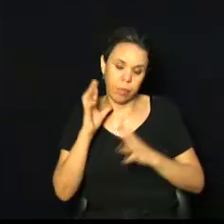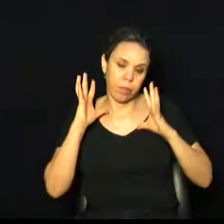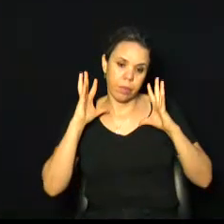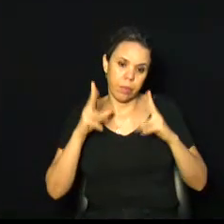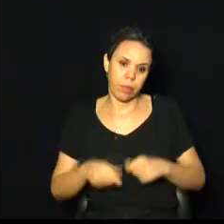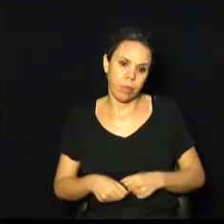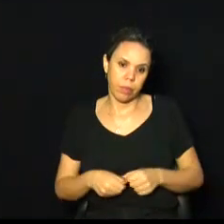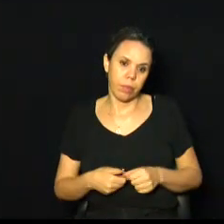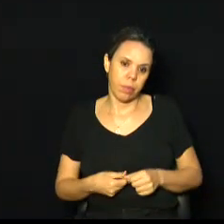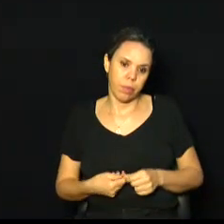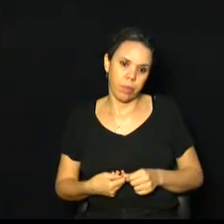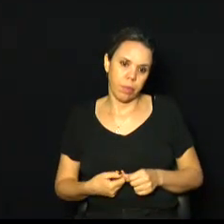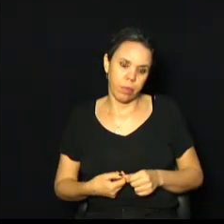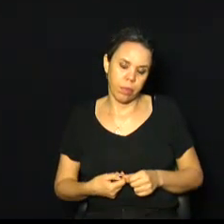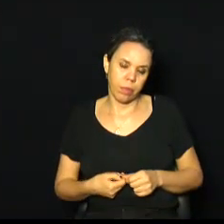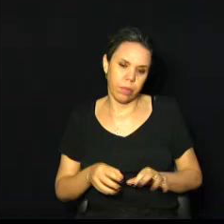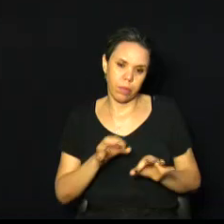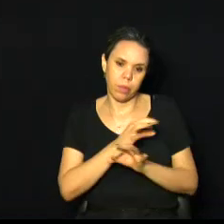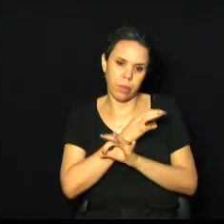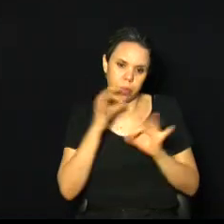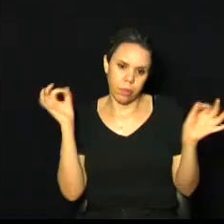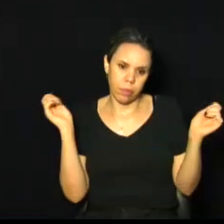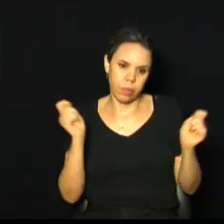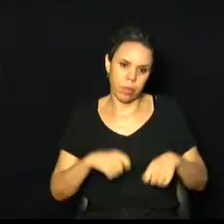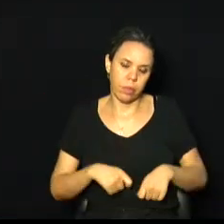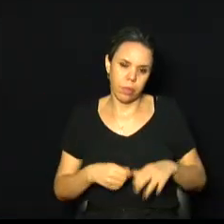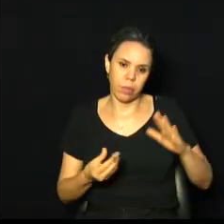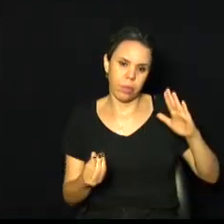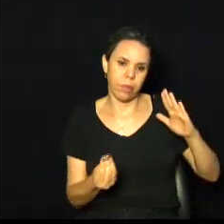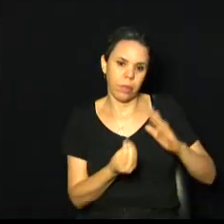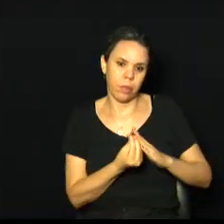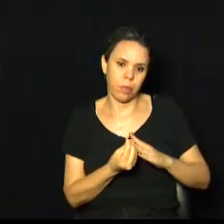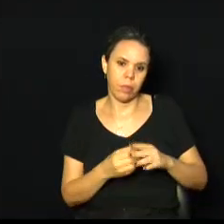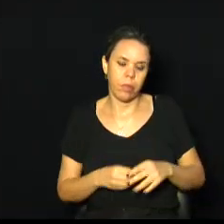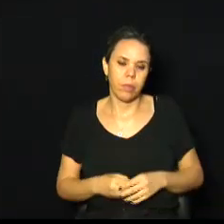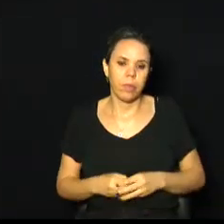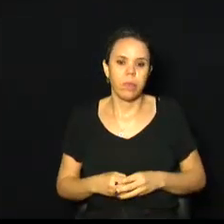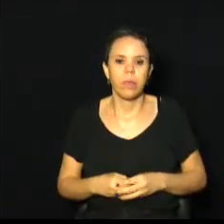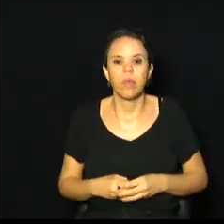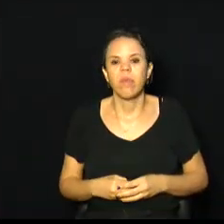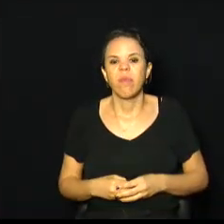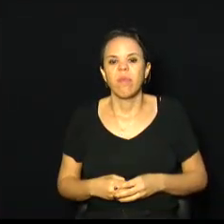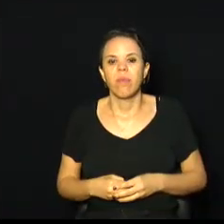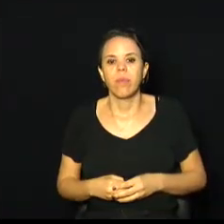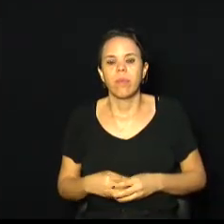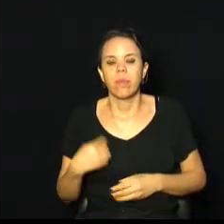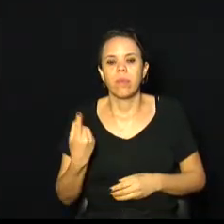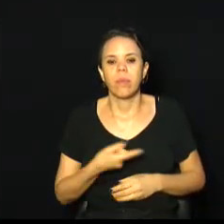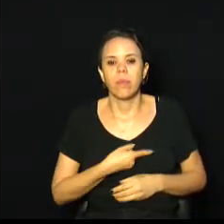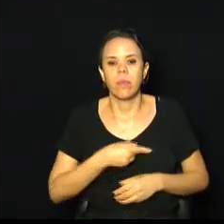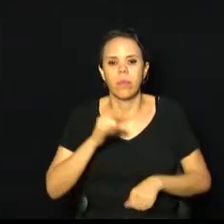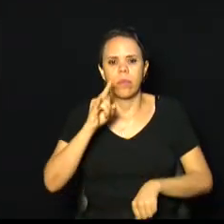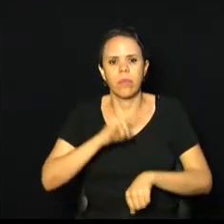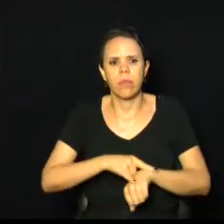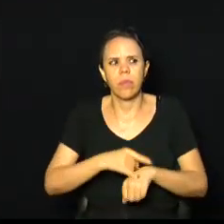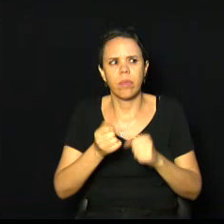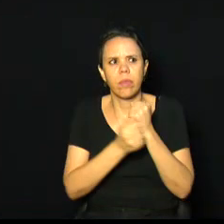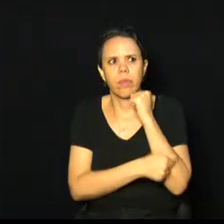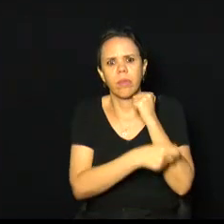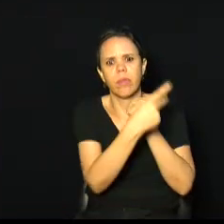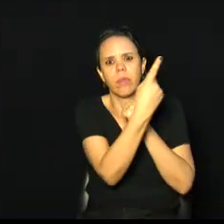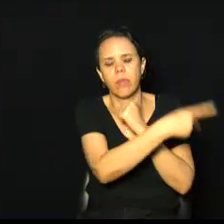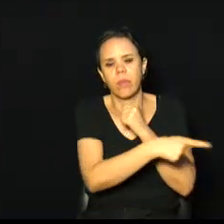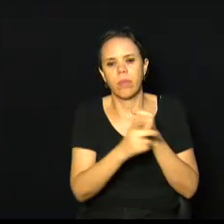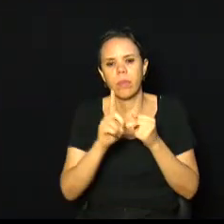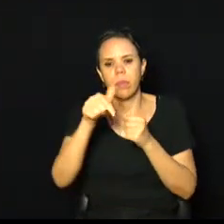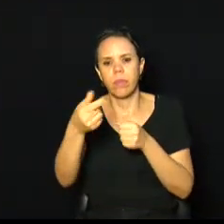limpa, purificada da Sanasa, e colocamos xixi, cocô nela e